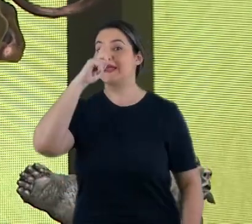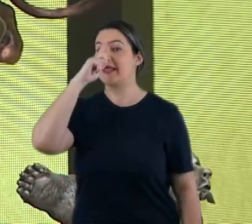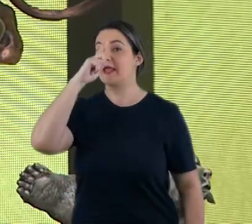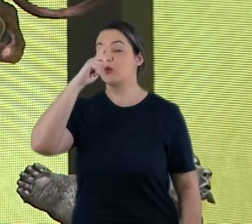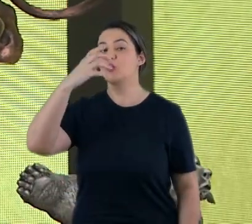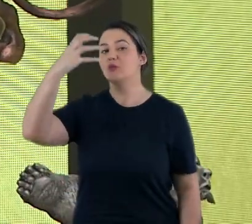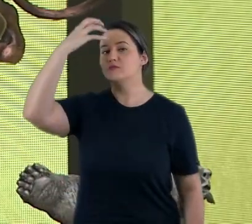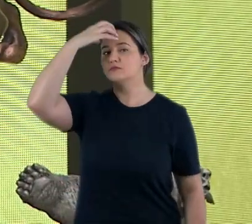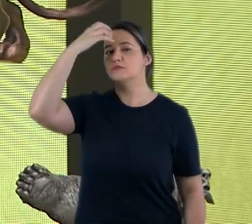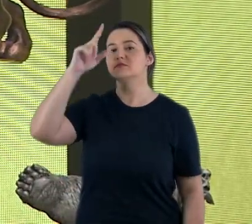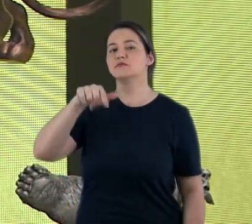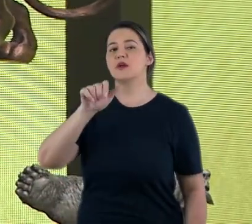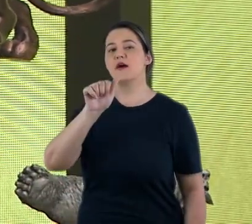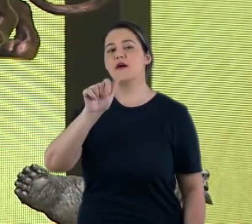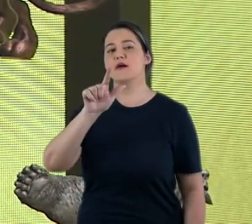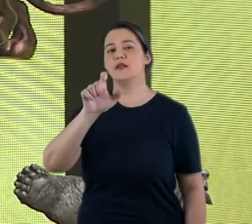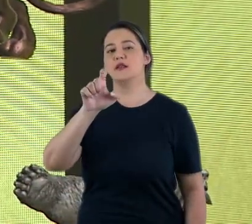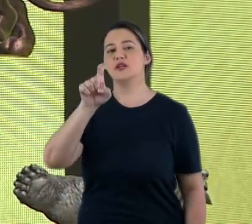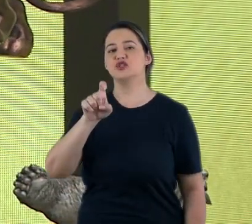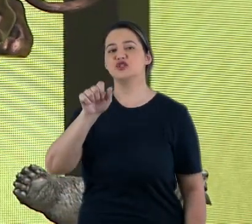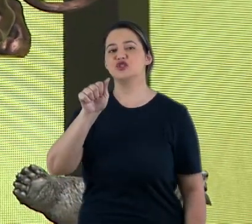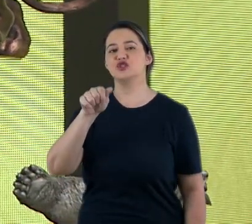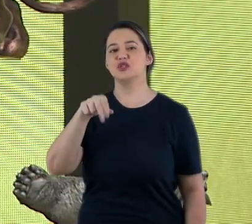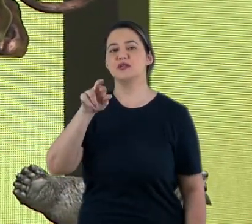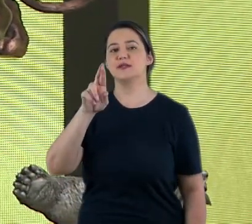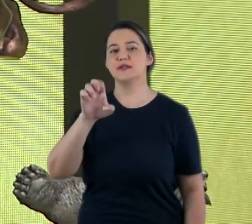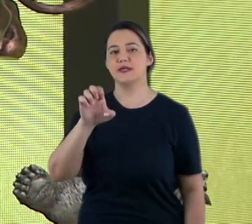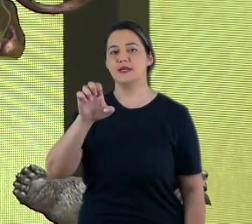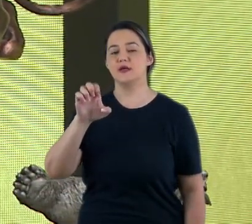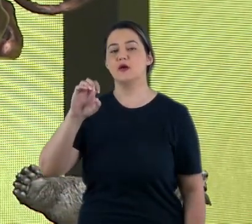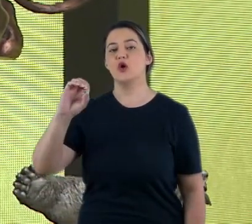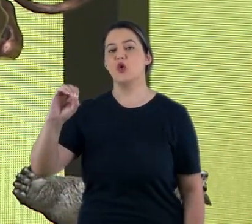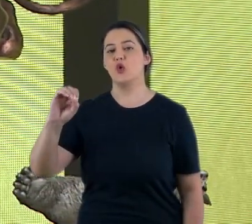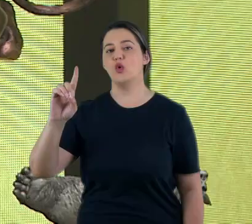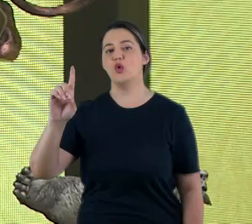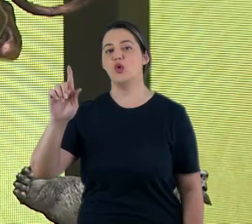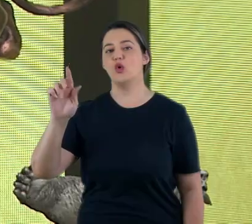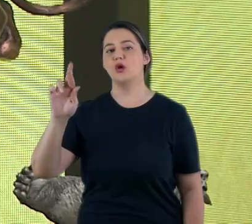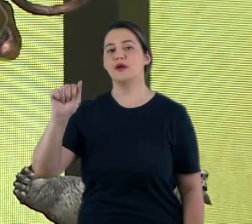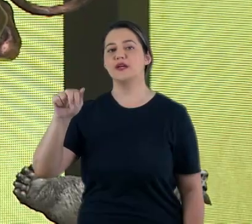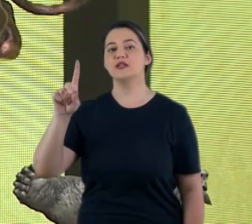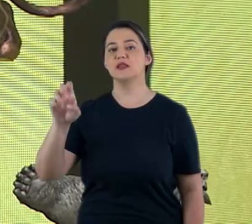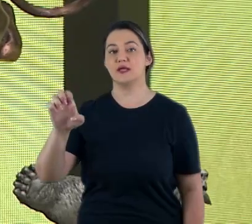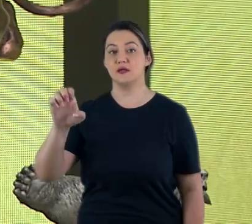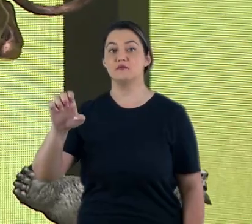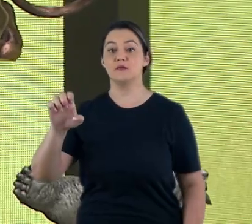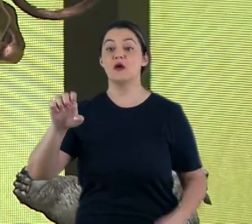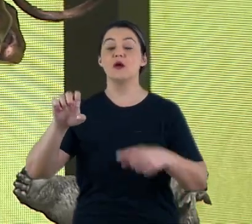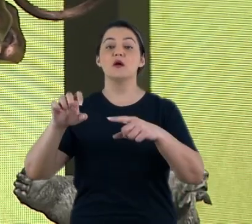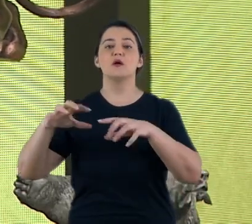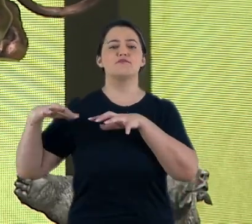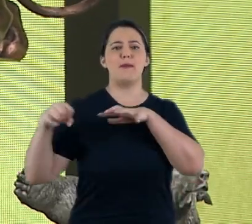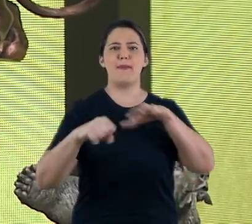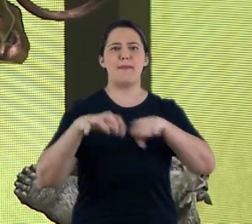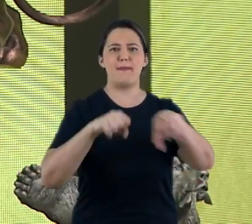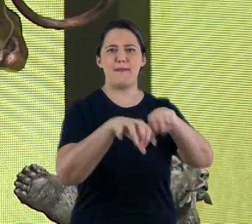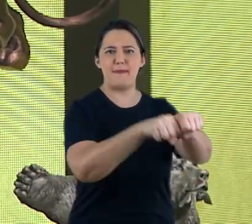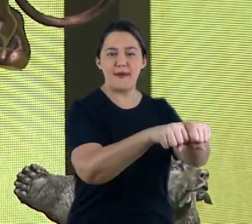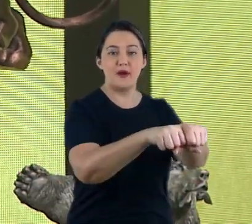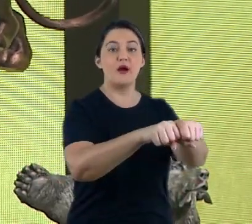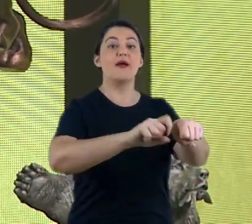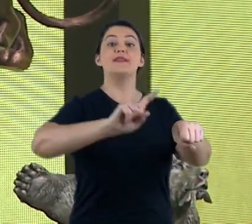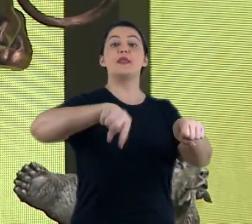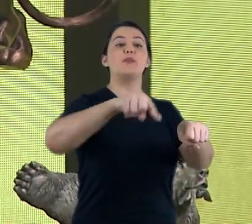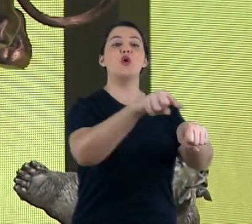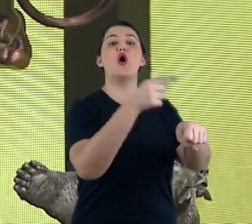o Grande e a conseguinte repartição do seu reino. Sabem em quantas partes? 4. Porque o reino